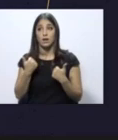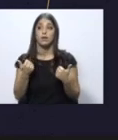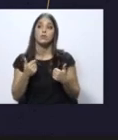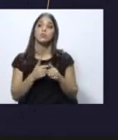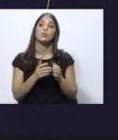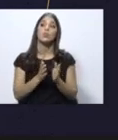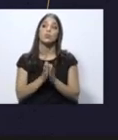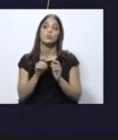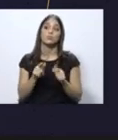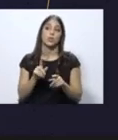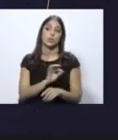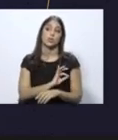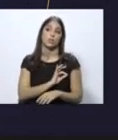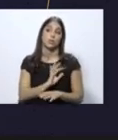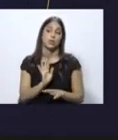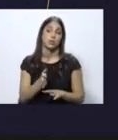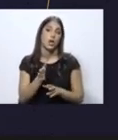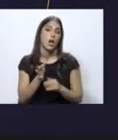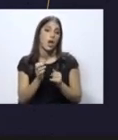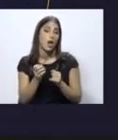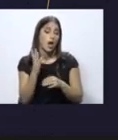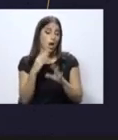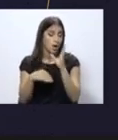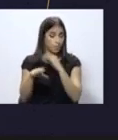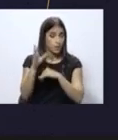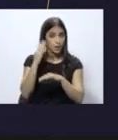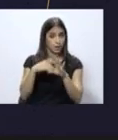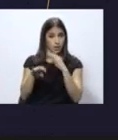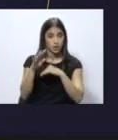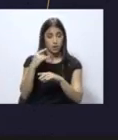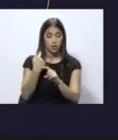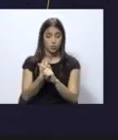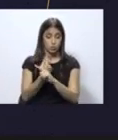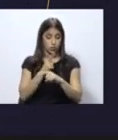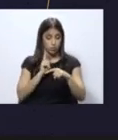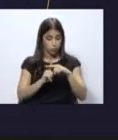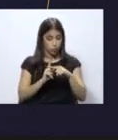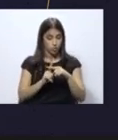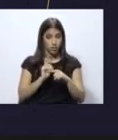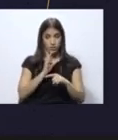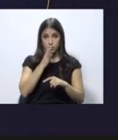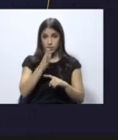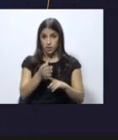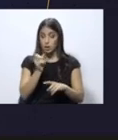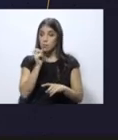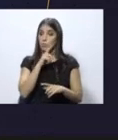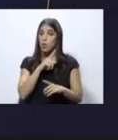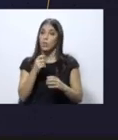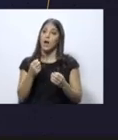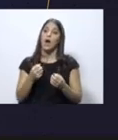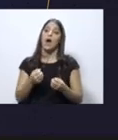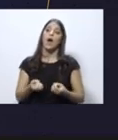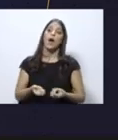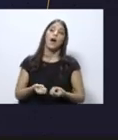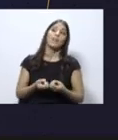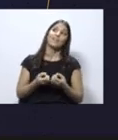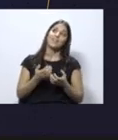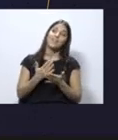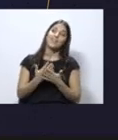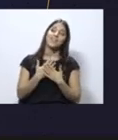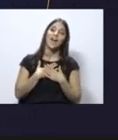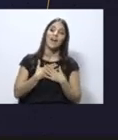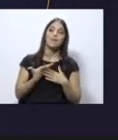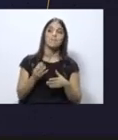já deviam ter aprendido que os elogios e os destaques podem aumentar a autoestima desses concorrentes,